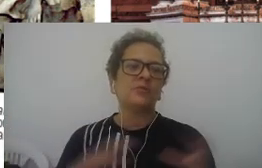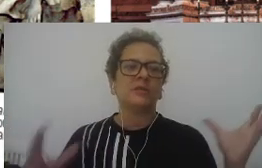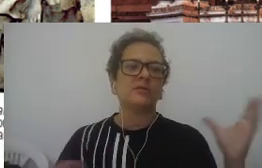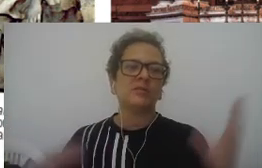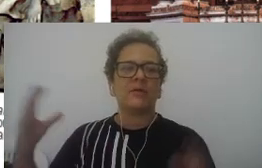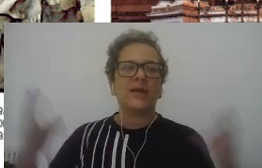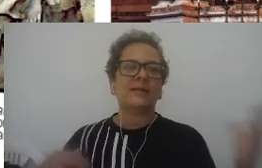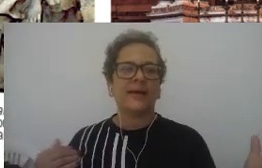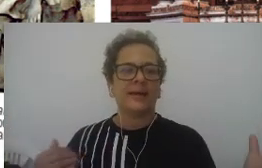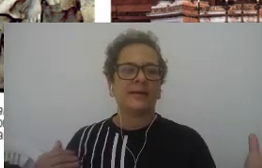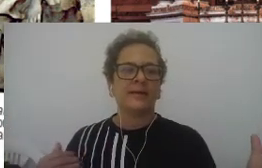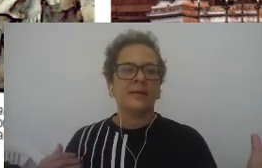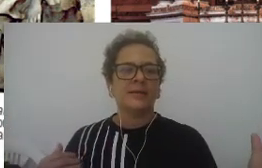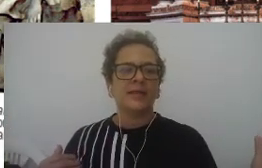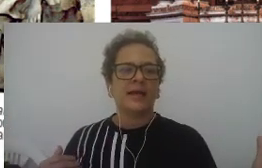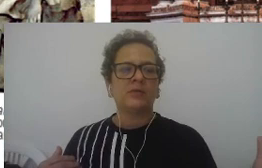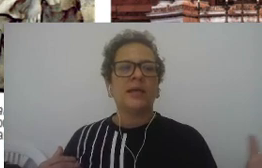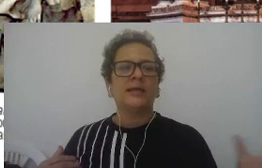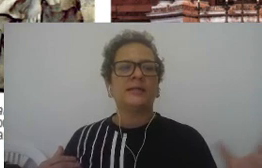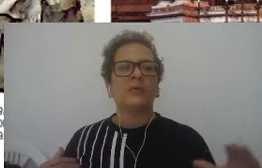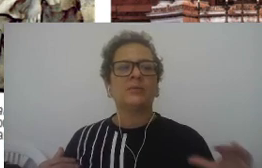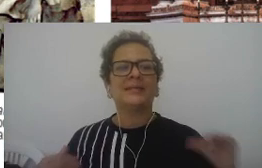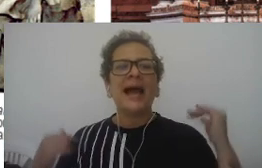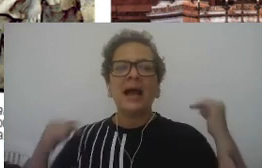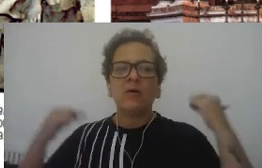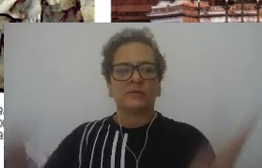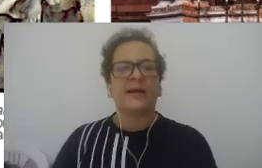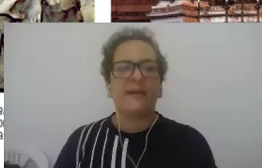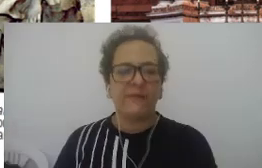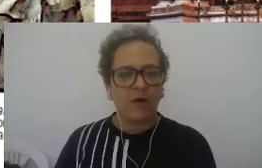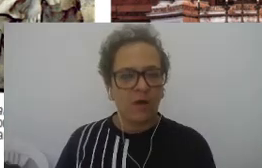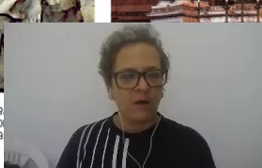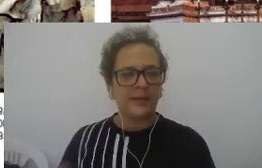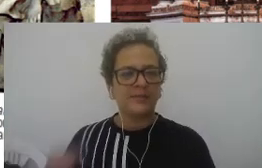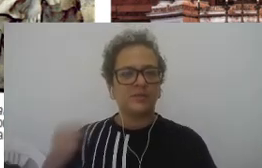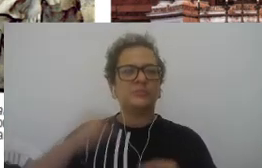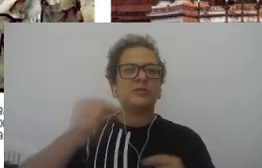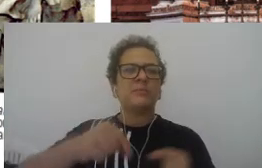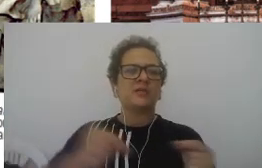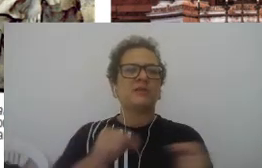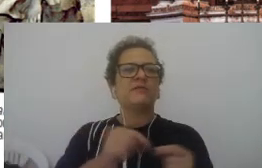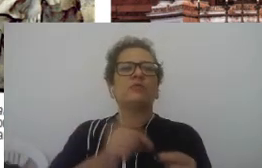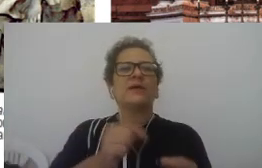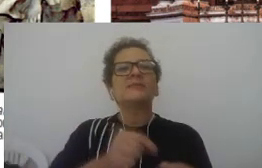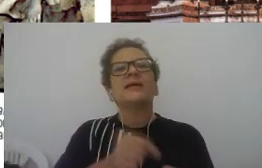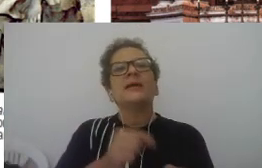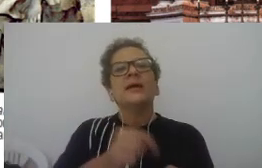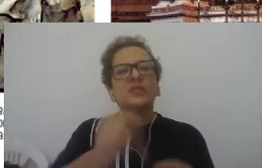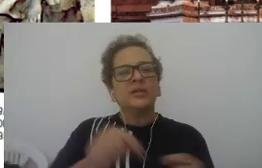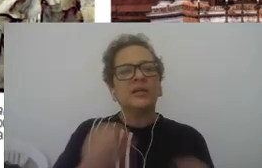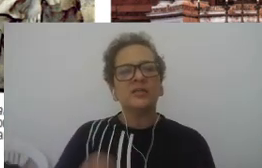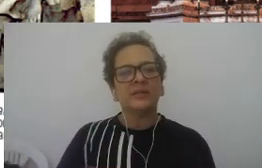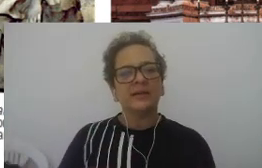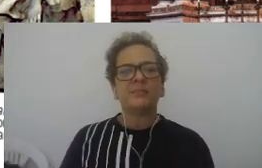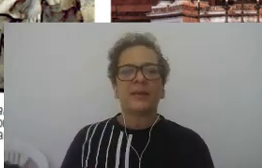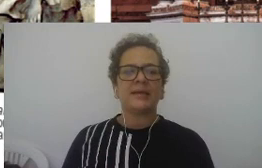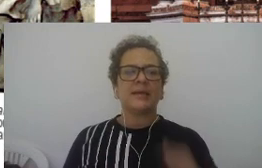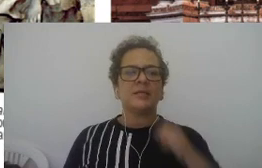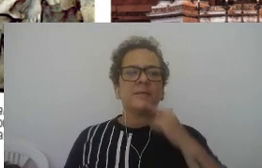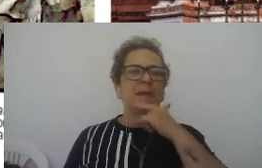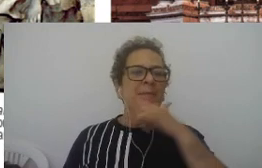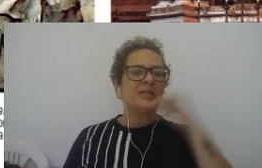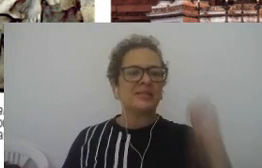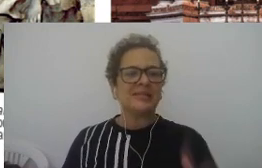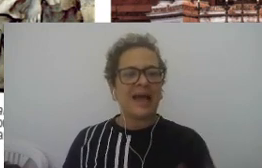de fazer a ponte entre o céu EA terra até então na contra-reforma esse tipo de imagem ele voltou a ser de grande interesse